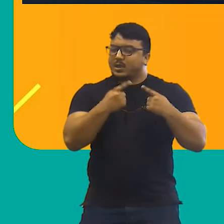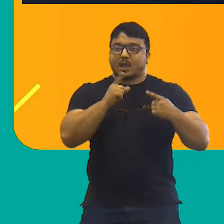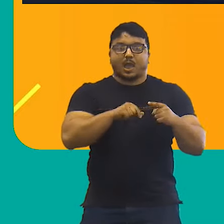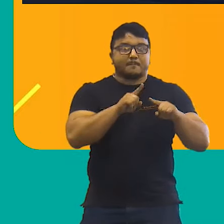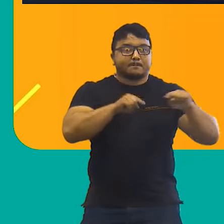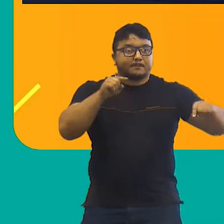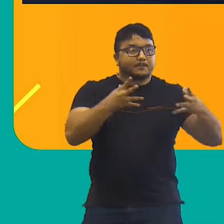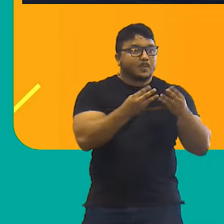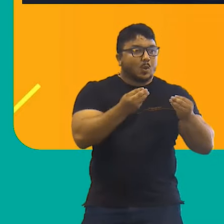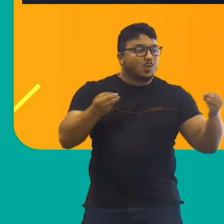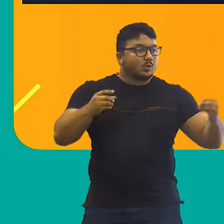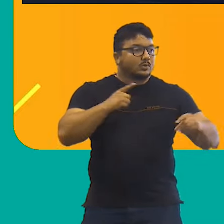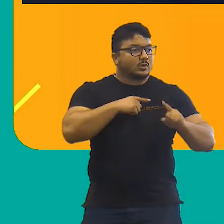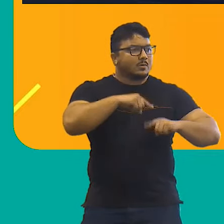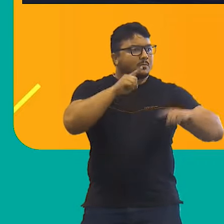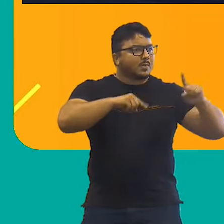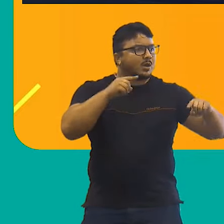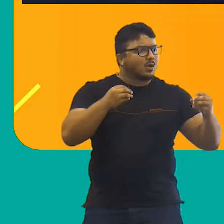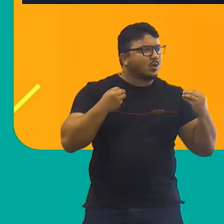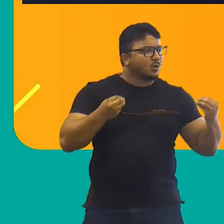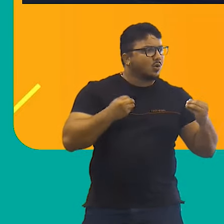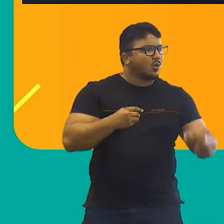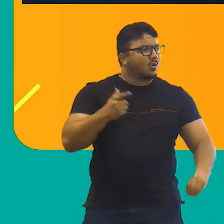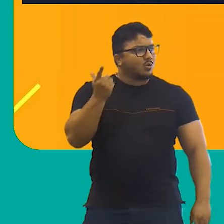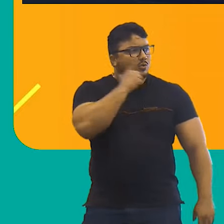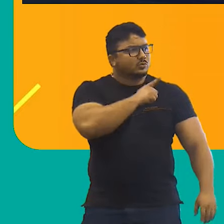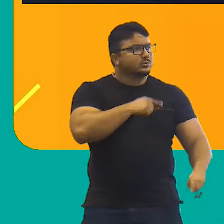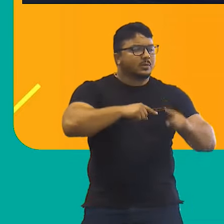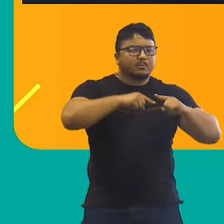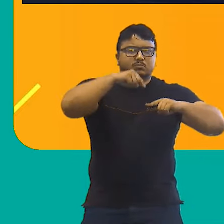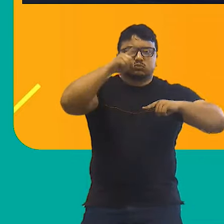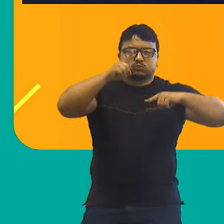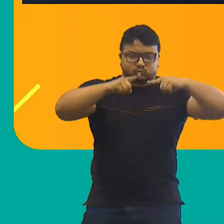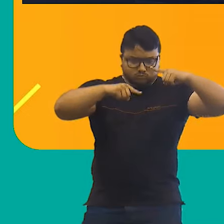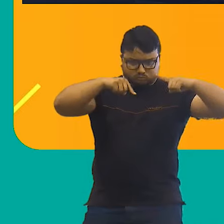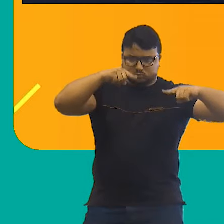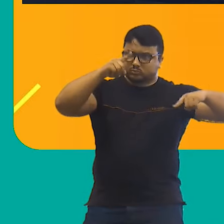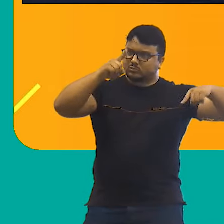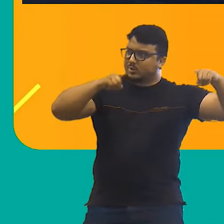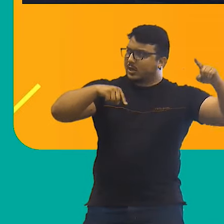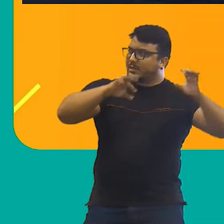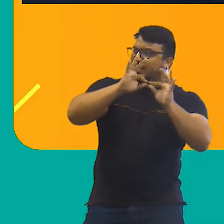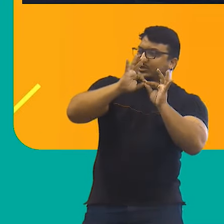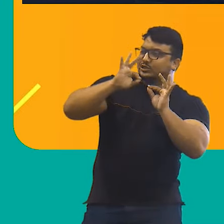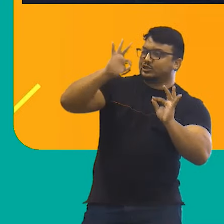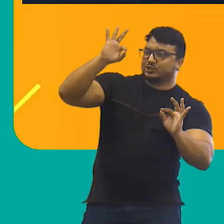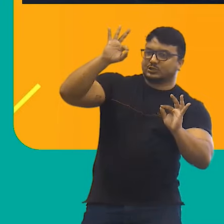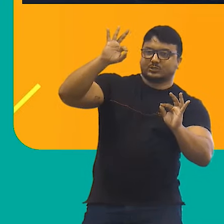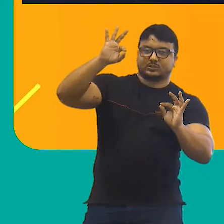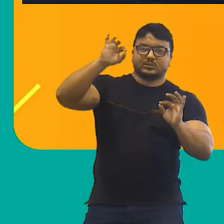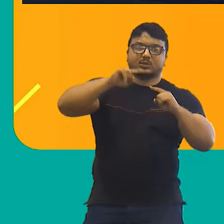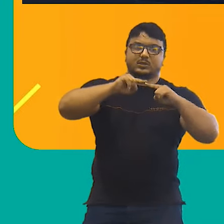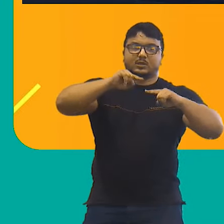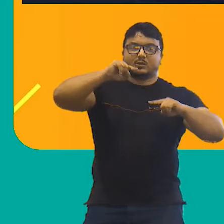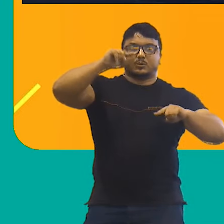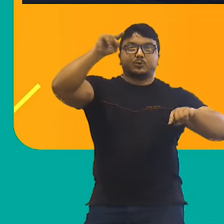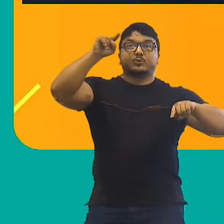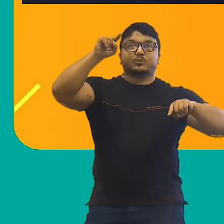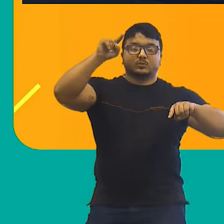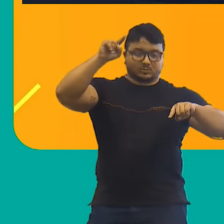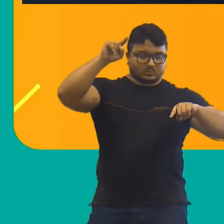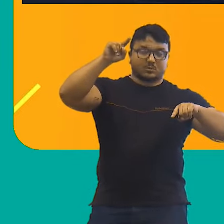muito. Que propriedade é essa relacionada à distância entre os extremos na